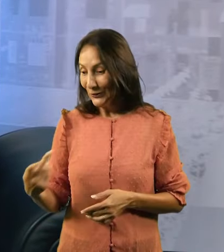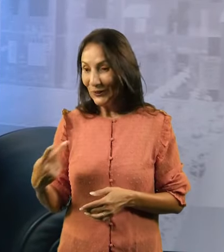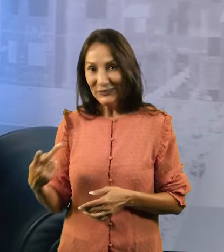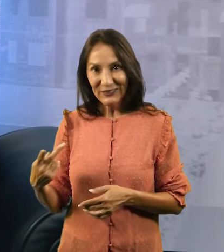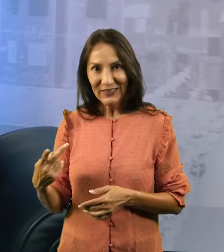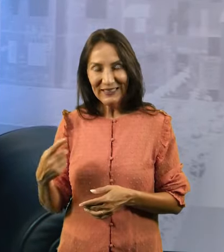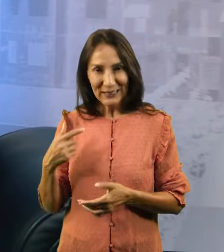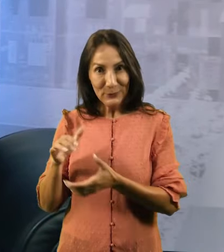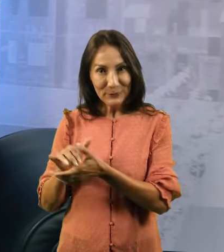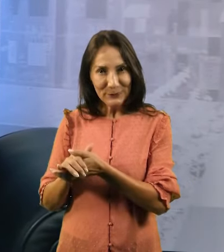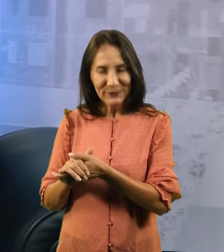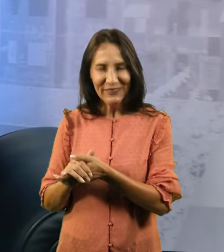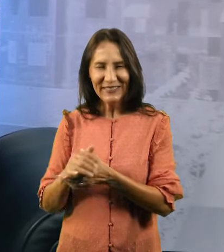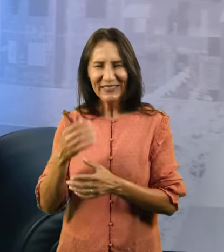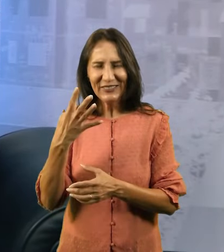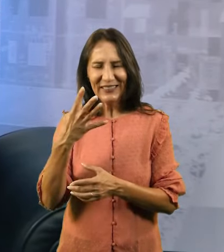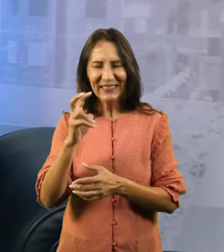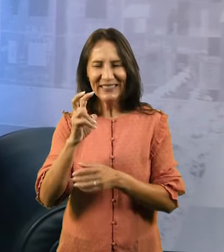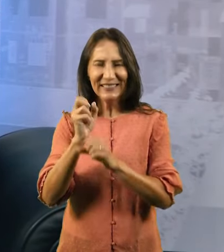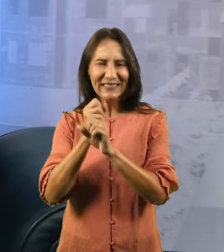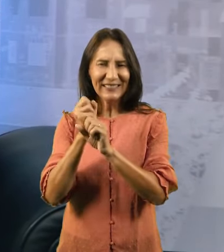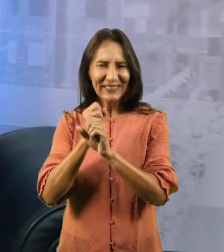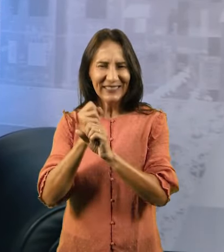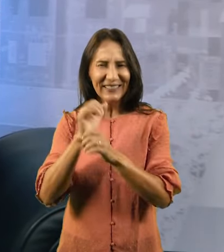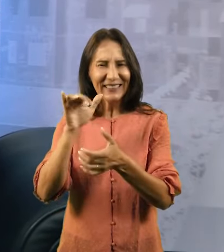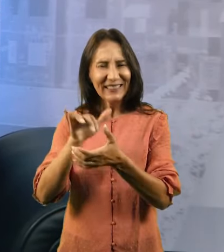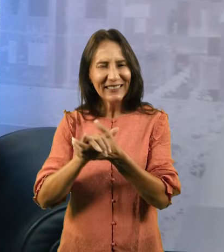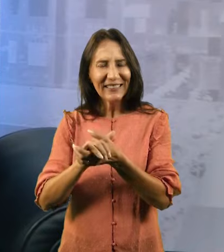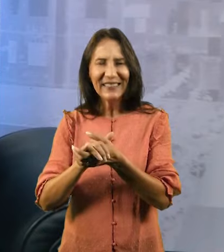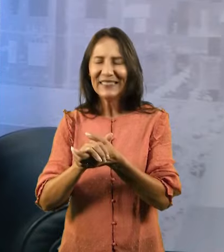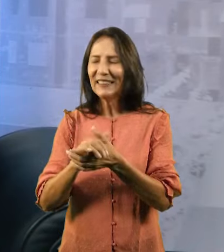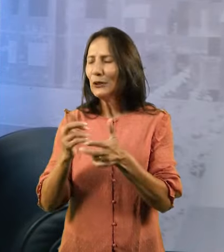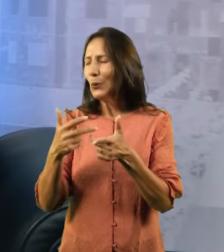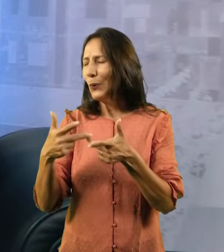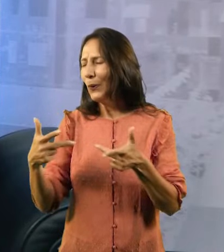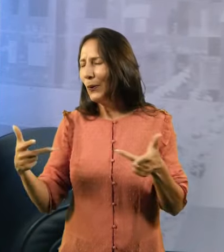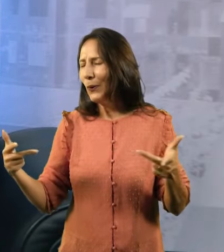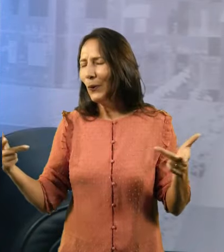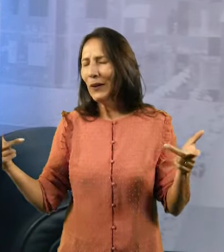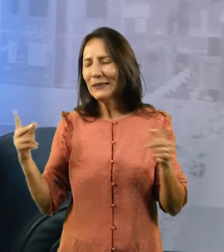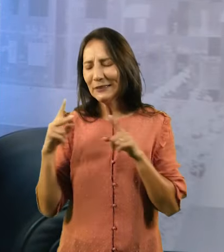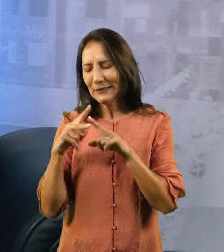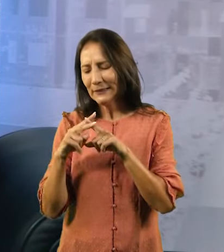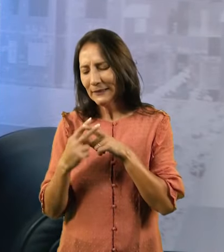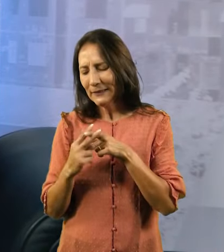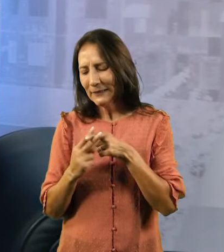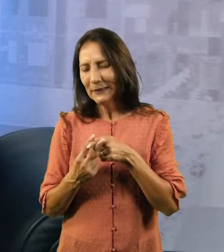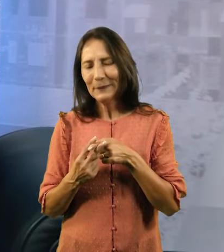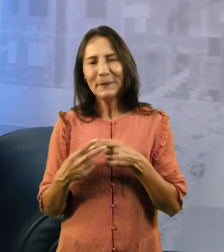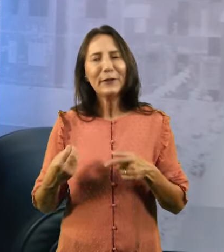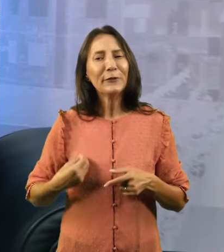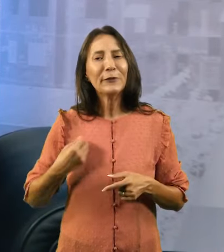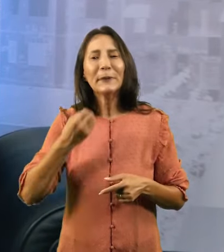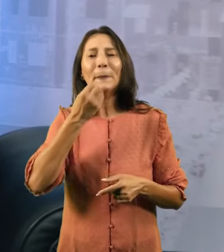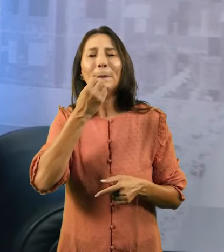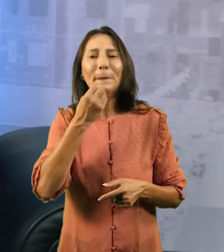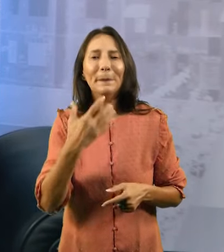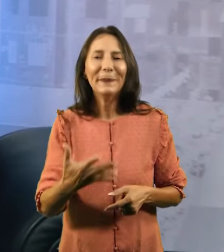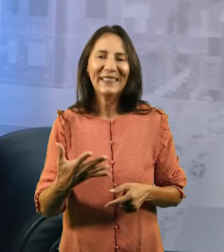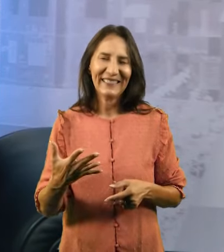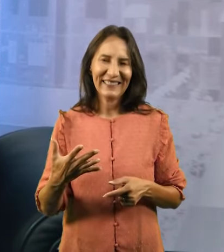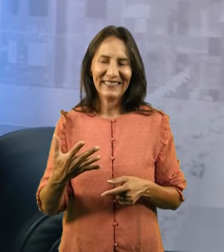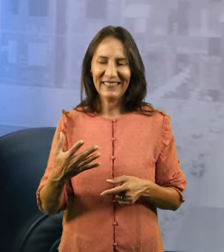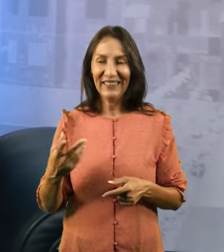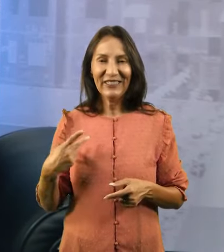de casados, ainda temos tantas e tantas coisas para consertar, para que vivamos bem, para que cheguemos na bodas